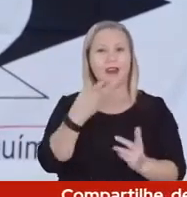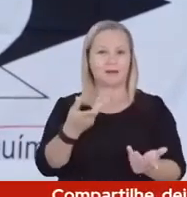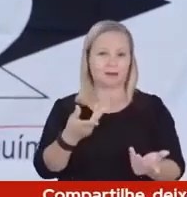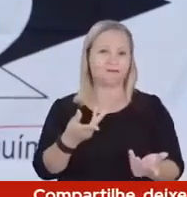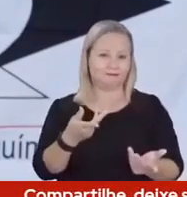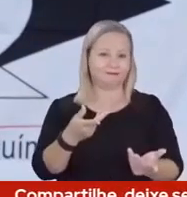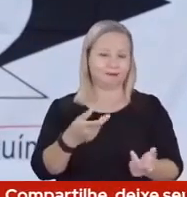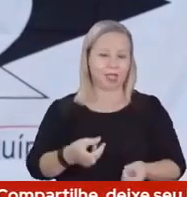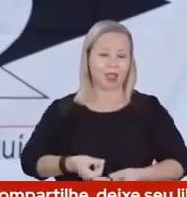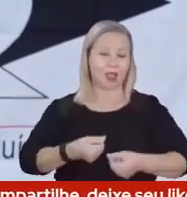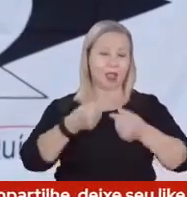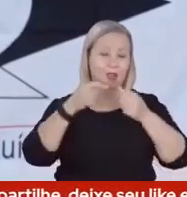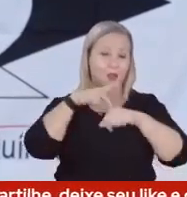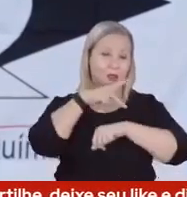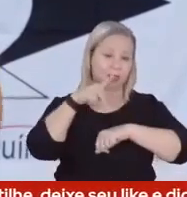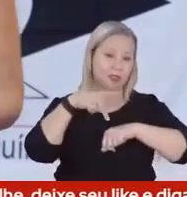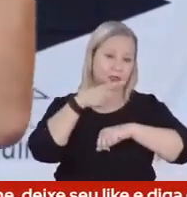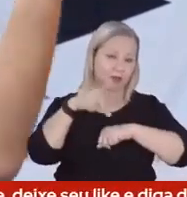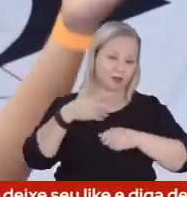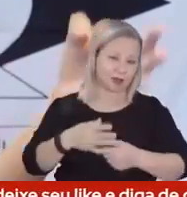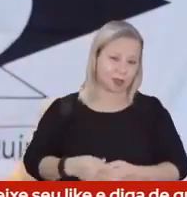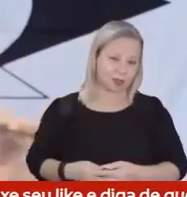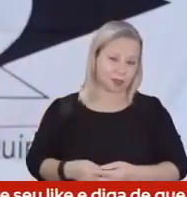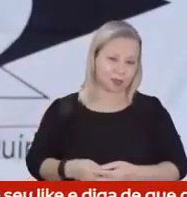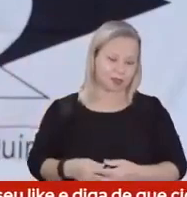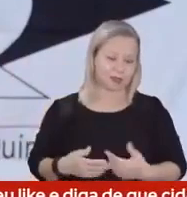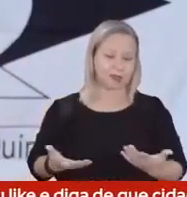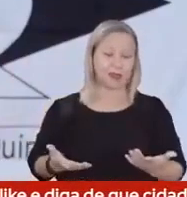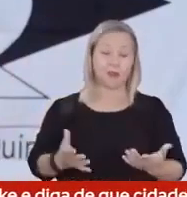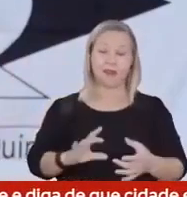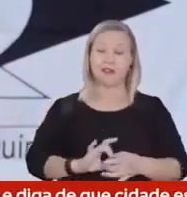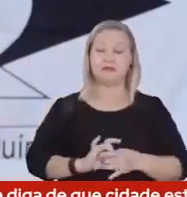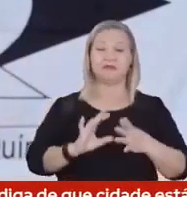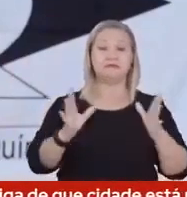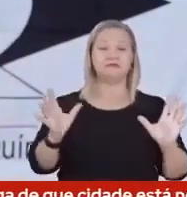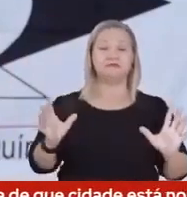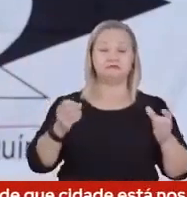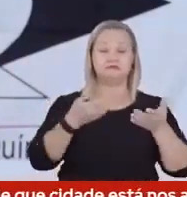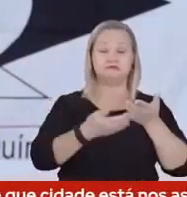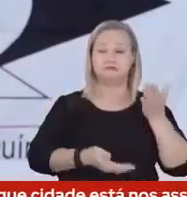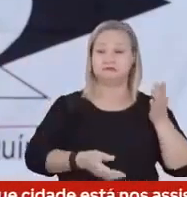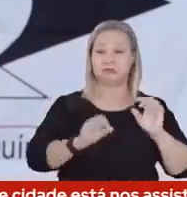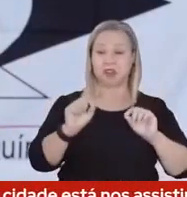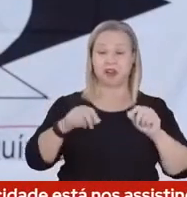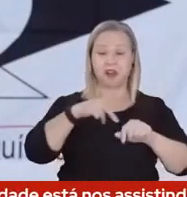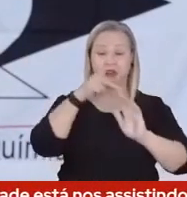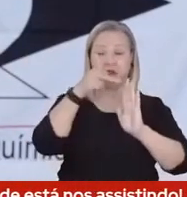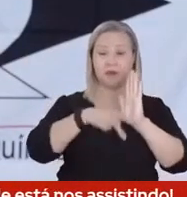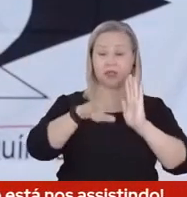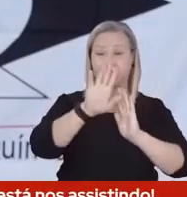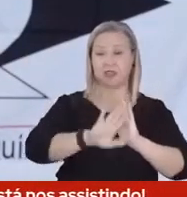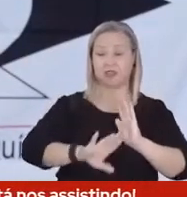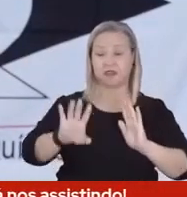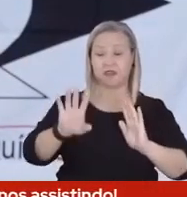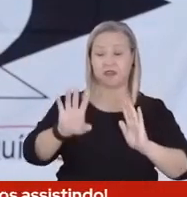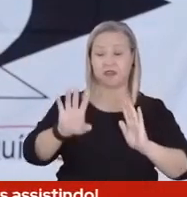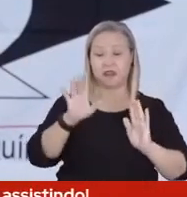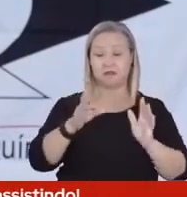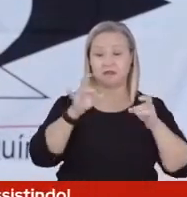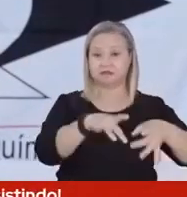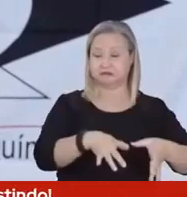claramente abrir mão de um projeto de segurança nacional, abrir mão de um projeto de soberania nacional.